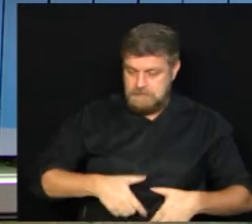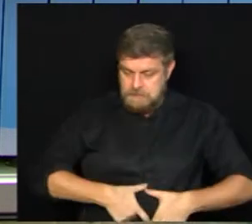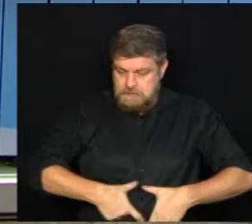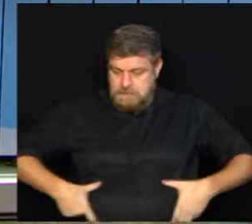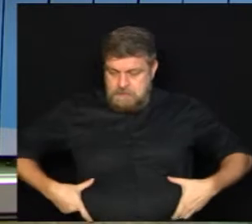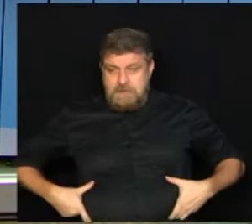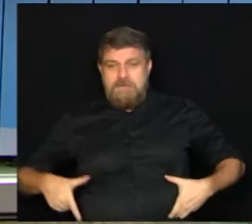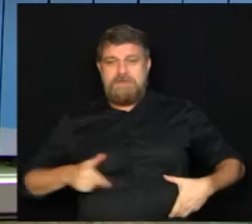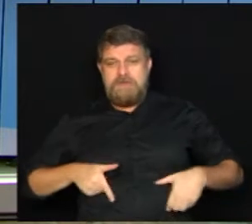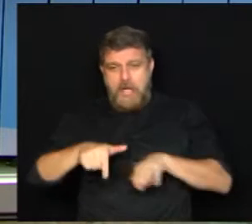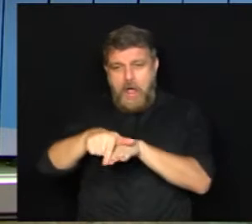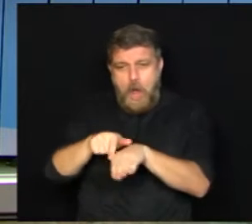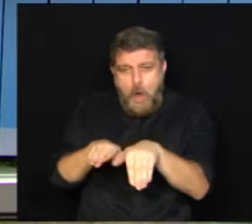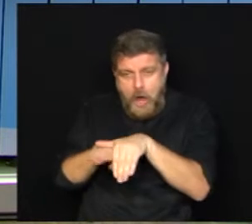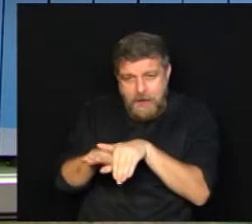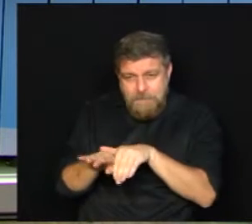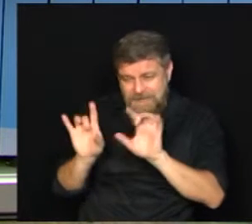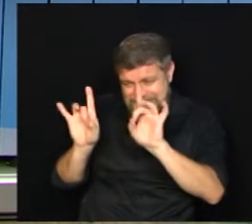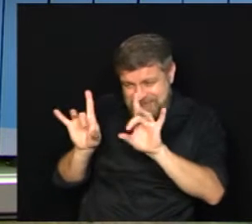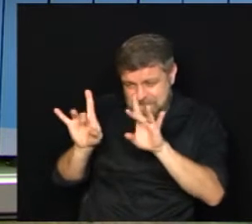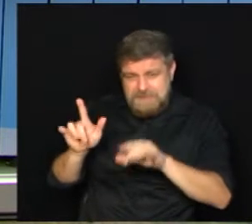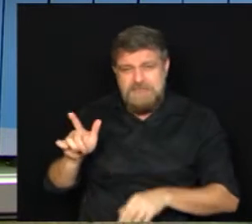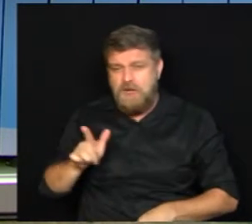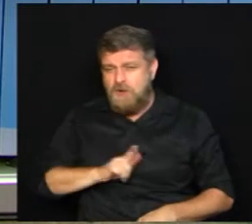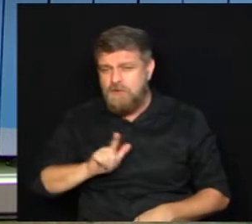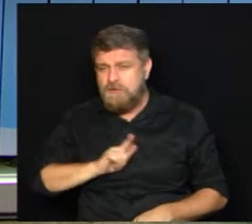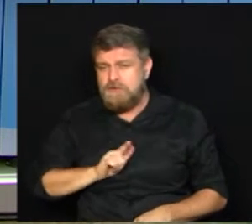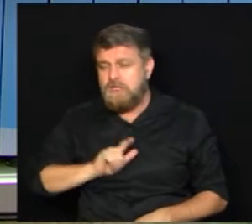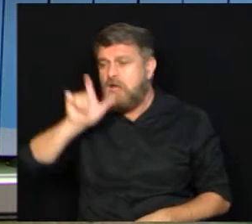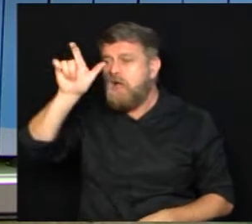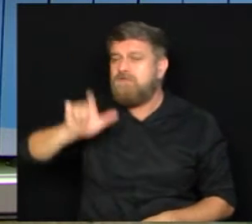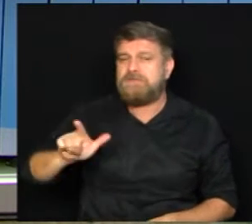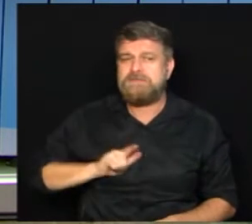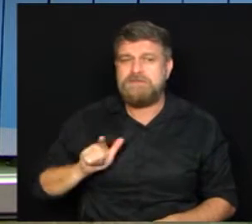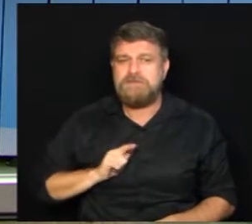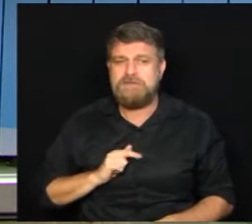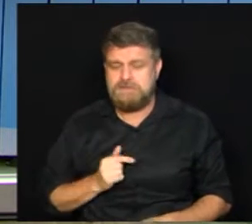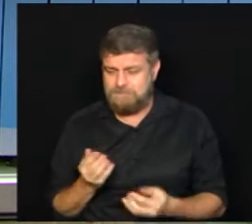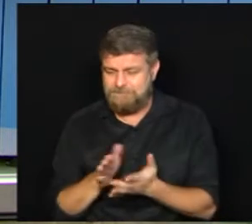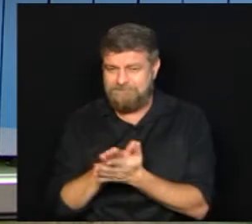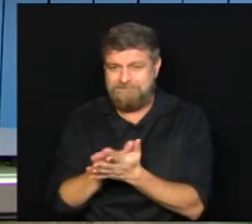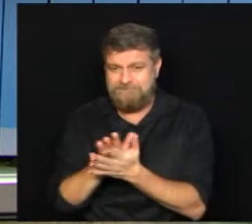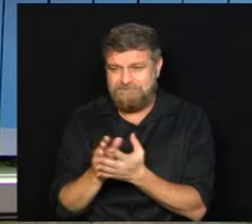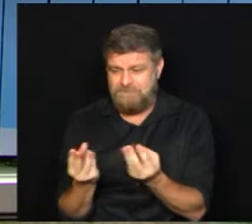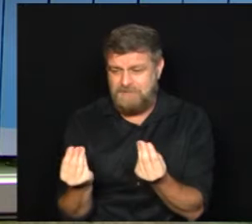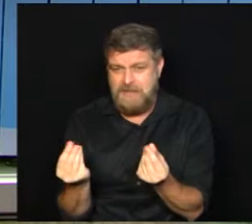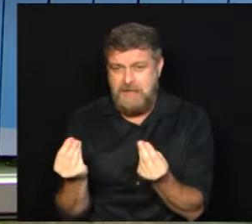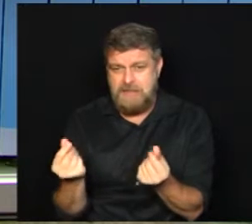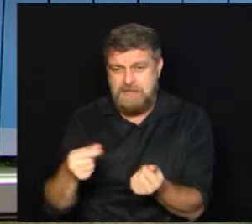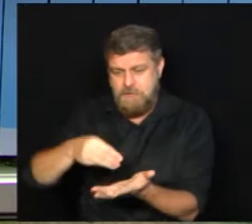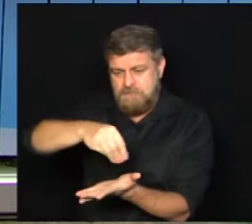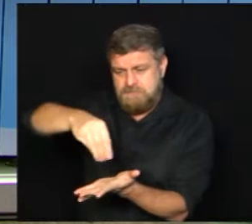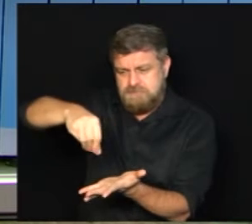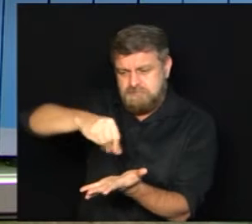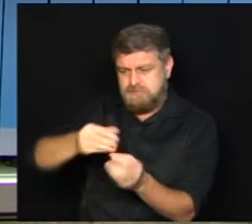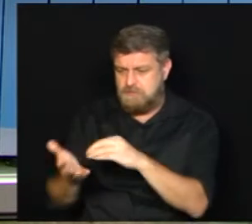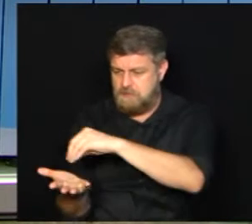proteção, calçado especial, se você tem aquela cal, aquele pozinho que coloca na mão?